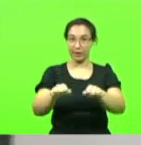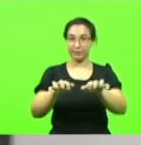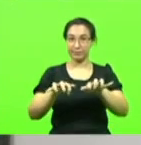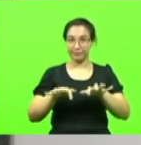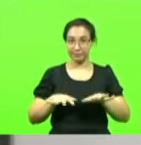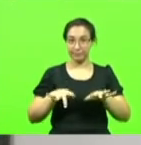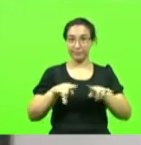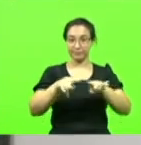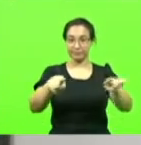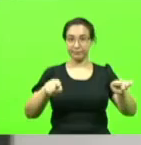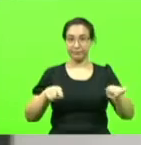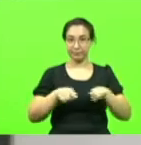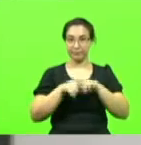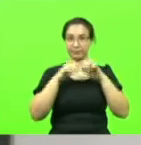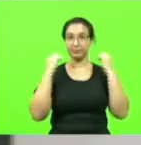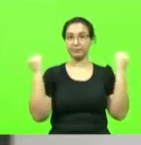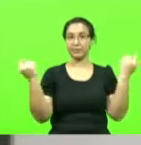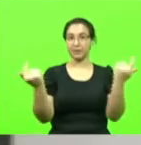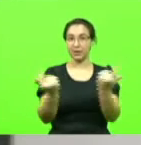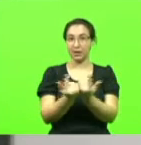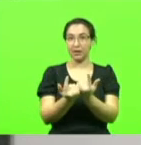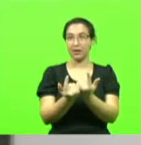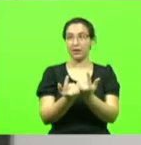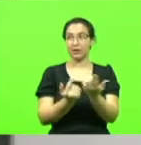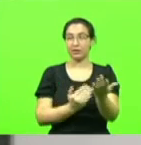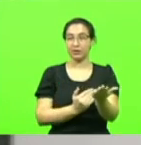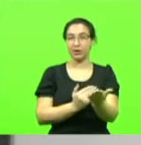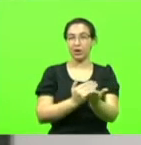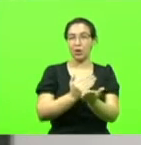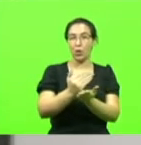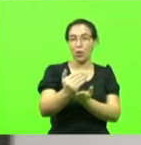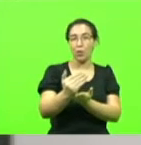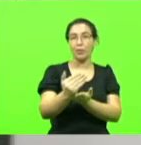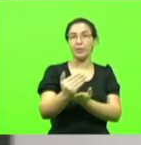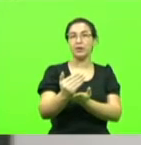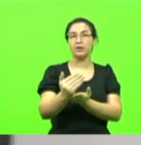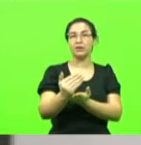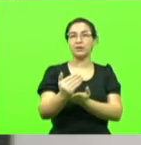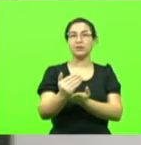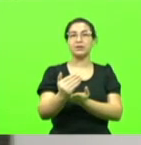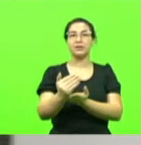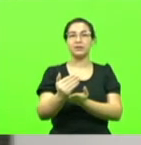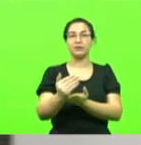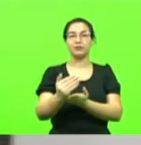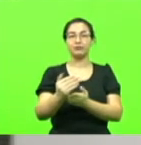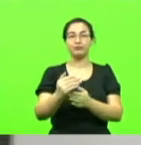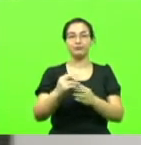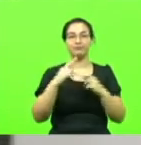da Assembleia Legislativa tô dando essa jornada